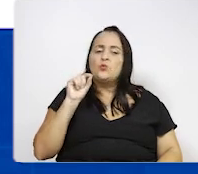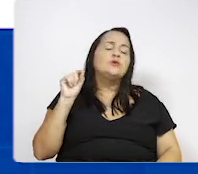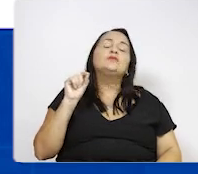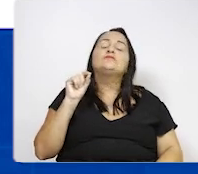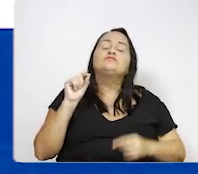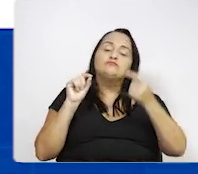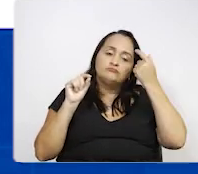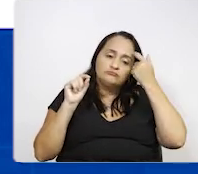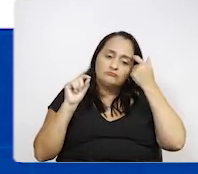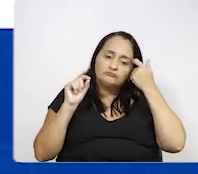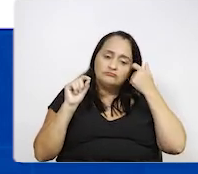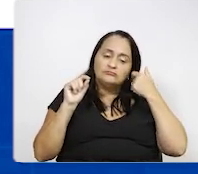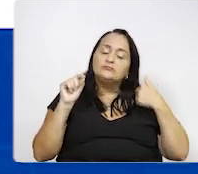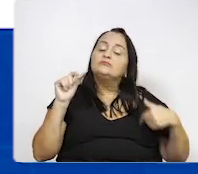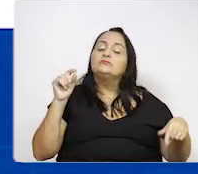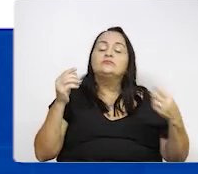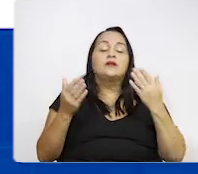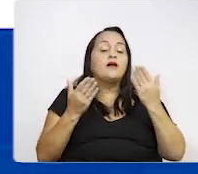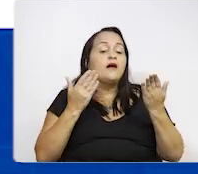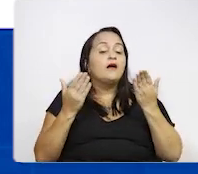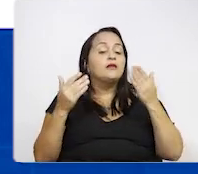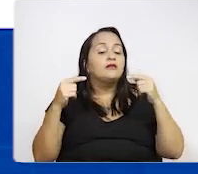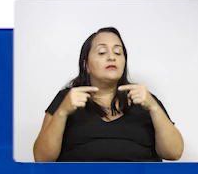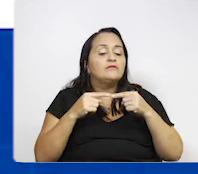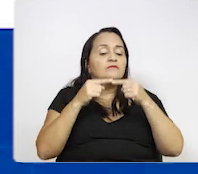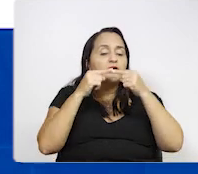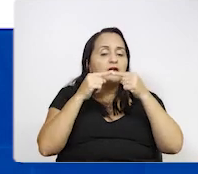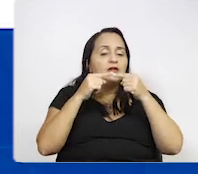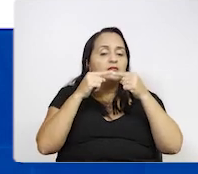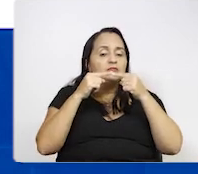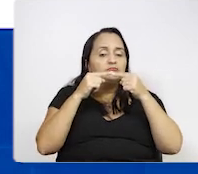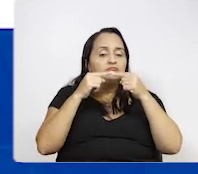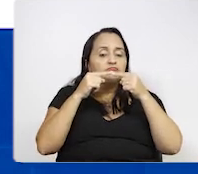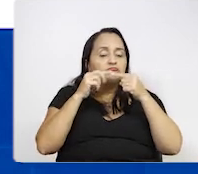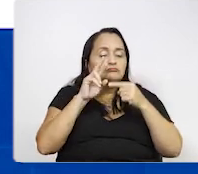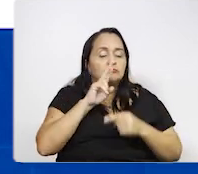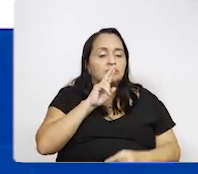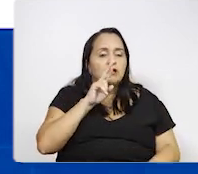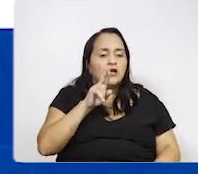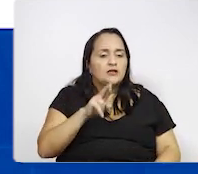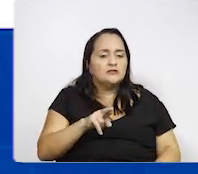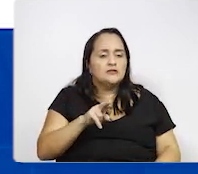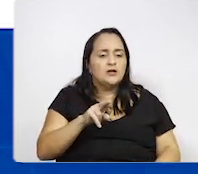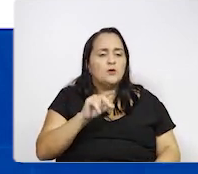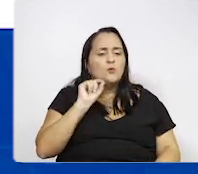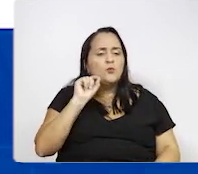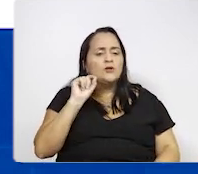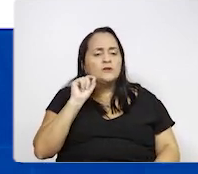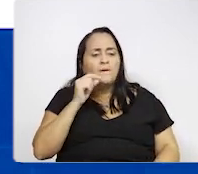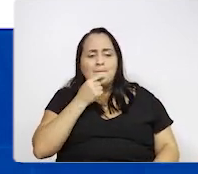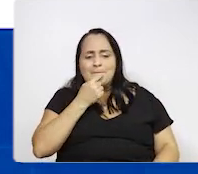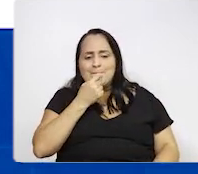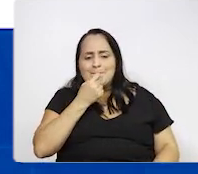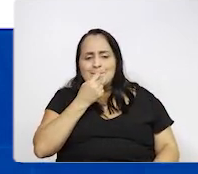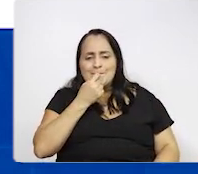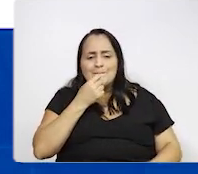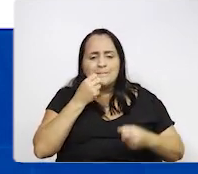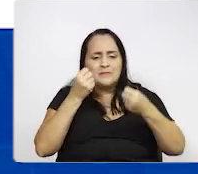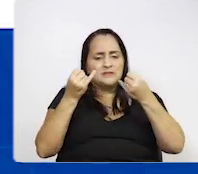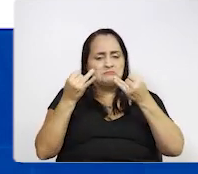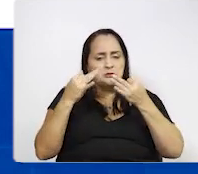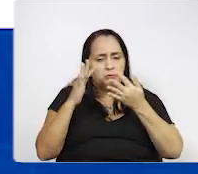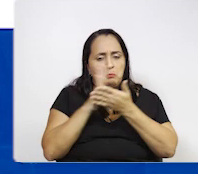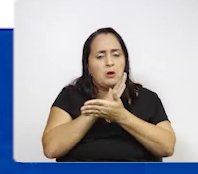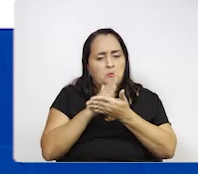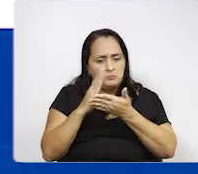entre frações, tá? Na questão 16, pede para que a gente encontre frações equivalentes. Algumas ele